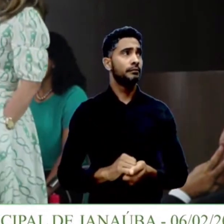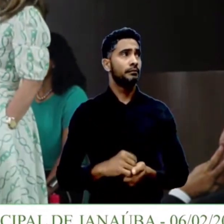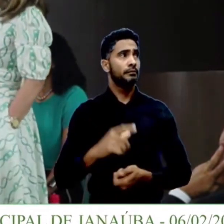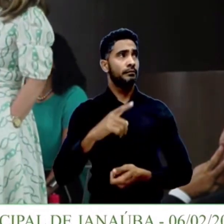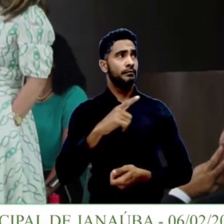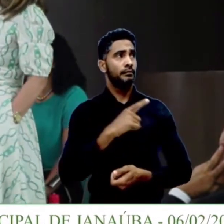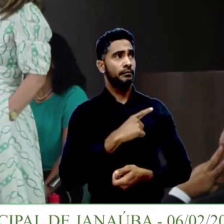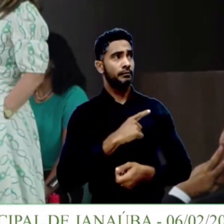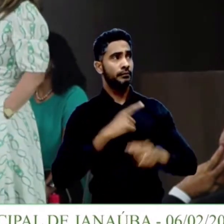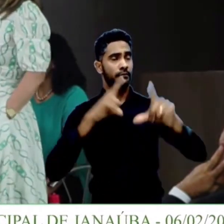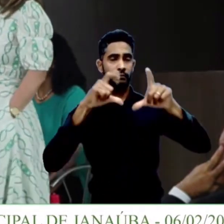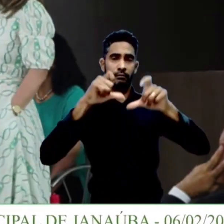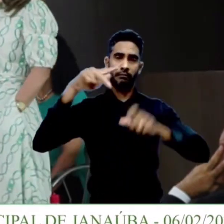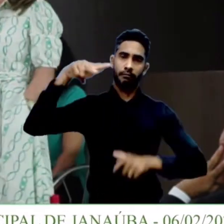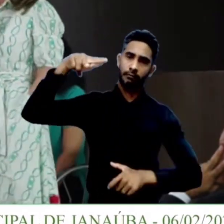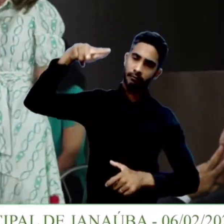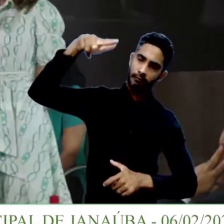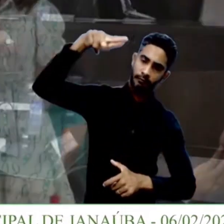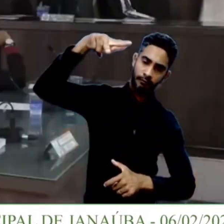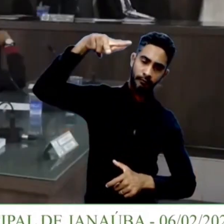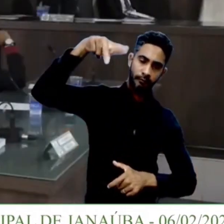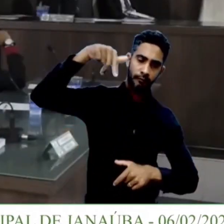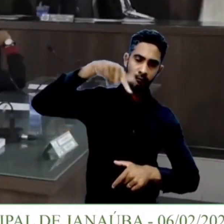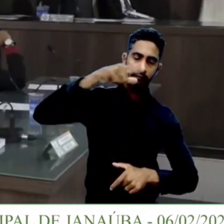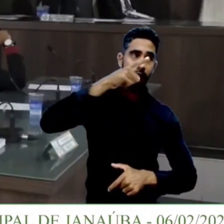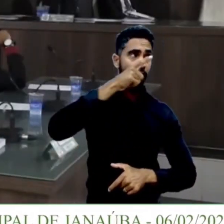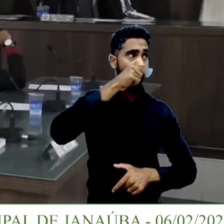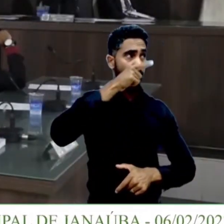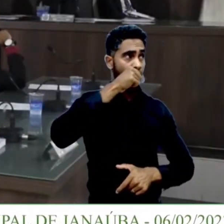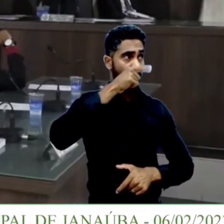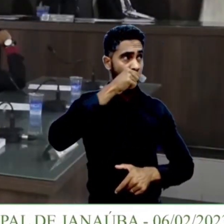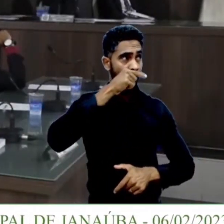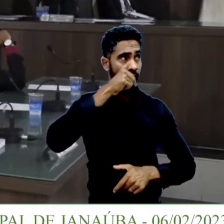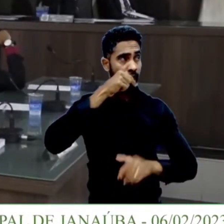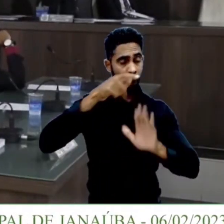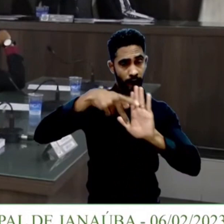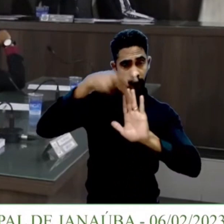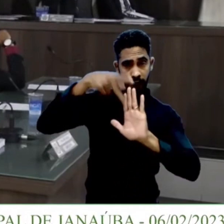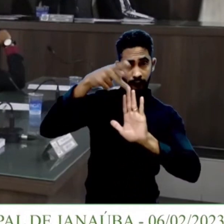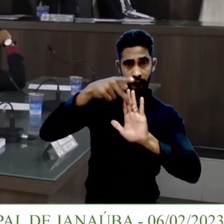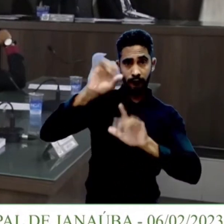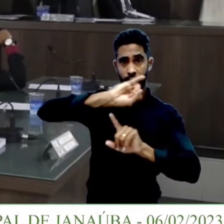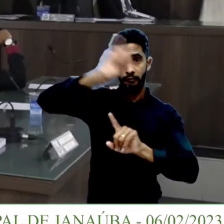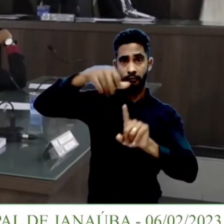temos uma foto aérea, né, de uma estação de bombeamento do projeto Jaíba.